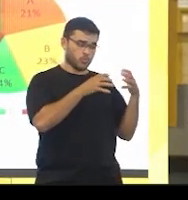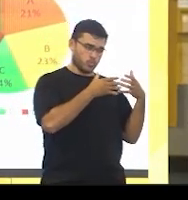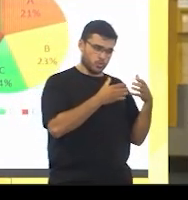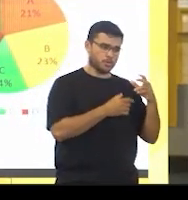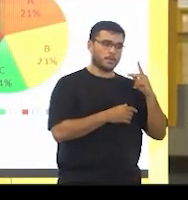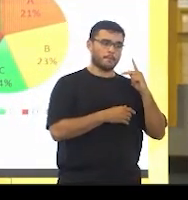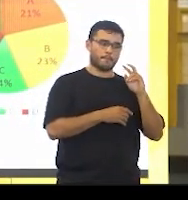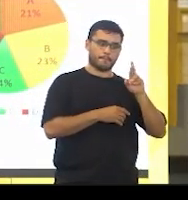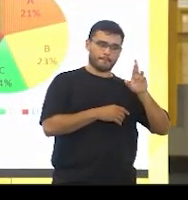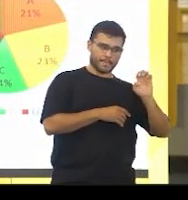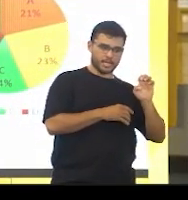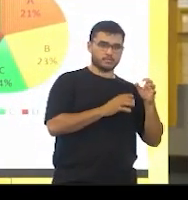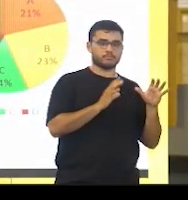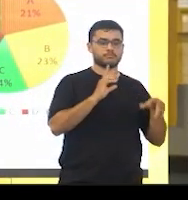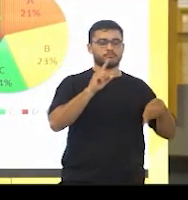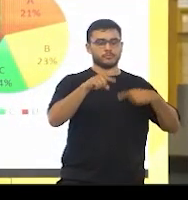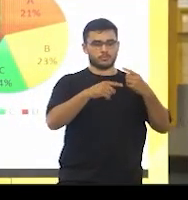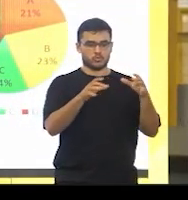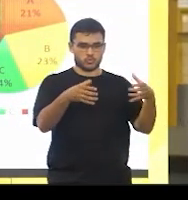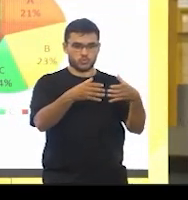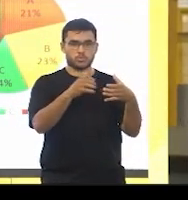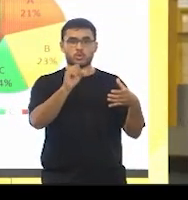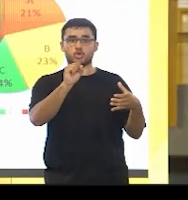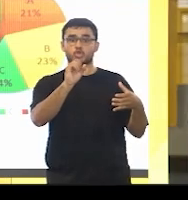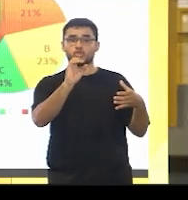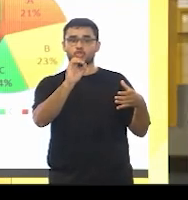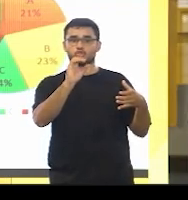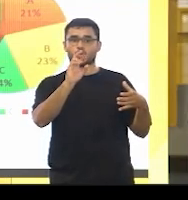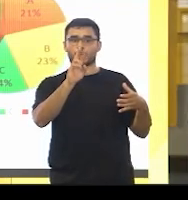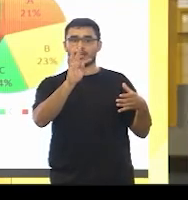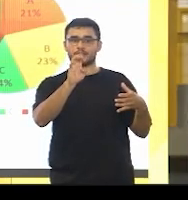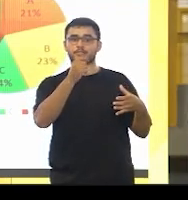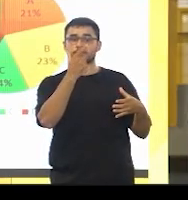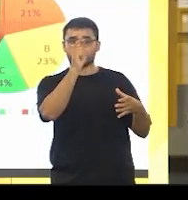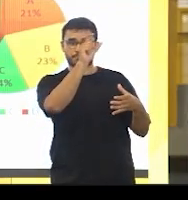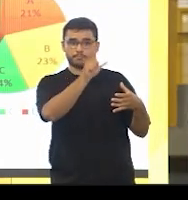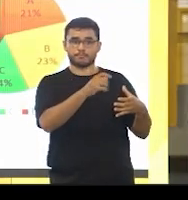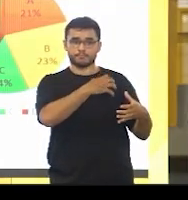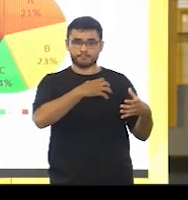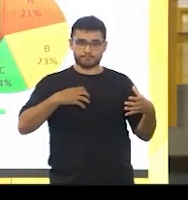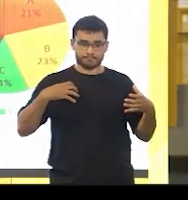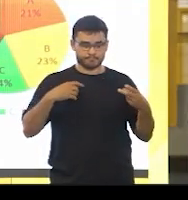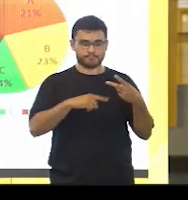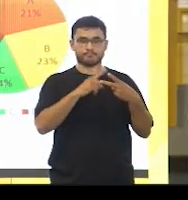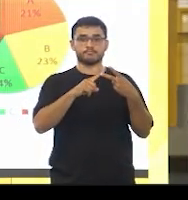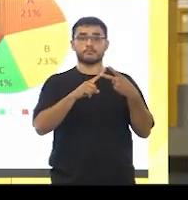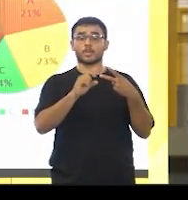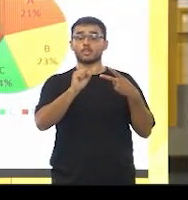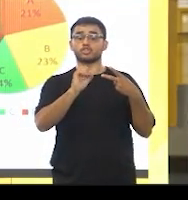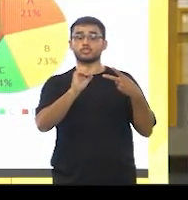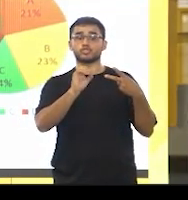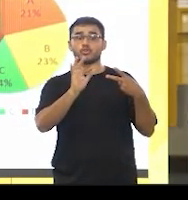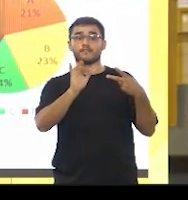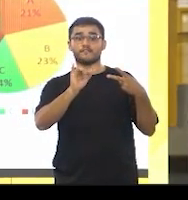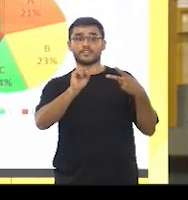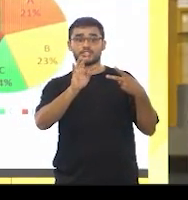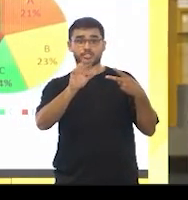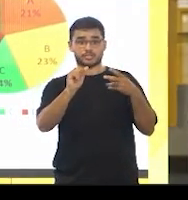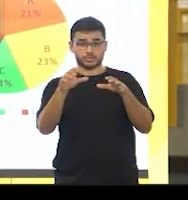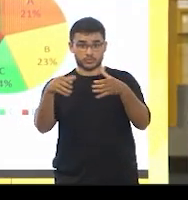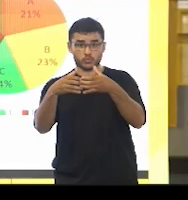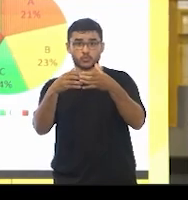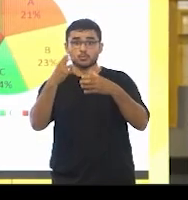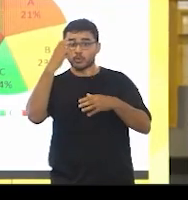Pré-socráticos, depois Sócrates e sofistas, Platão e Aristóteles e escolas helênicas. Ei,